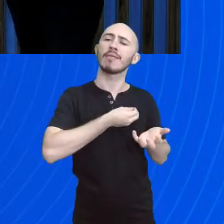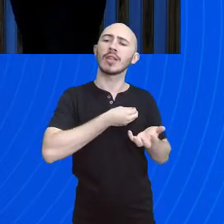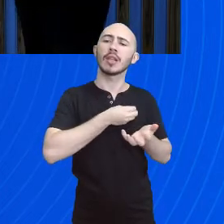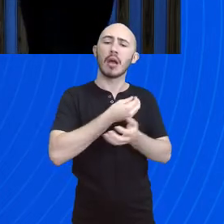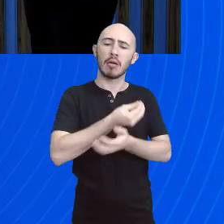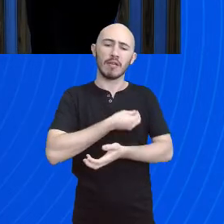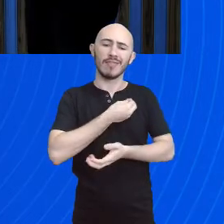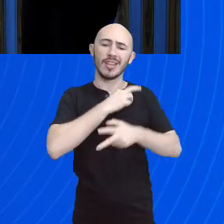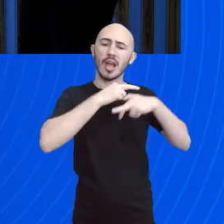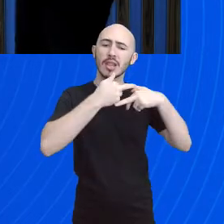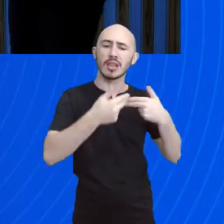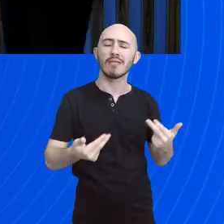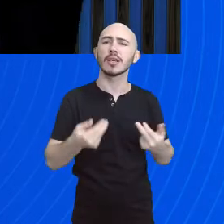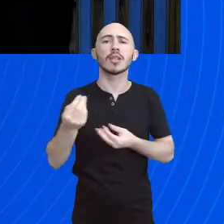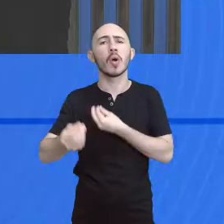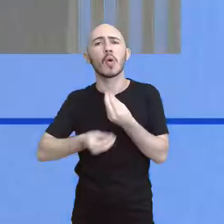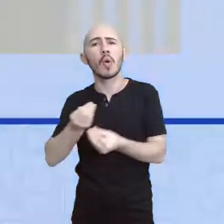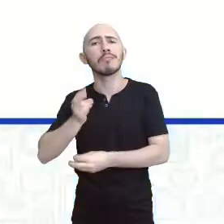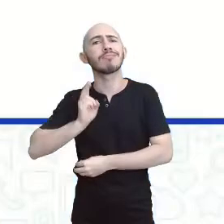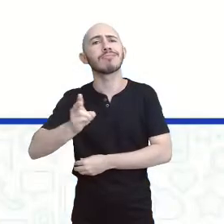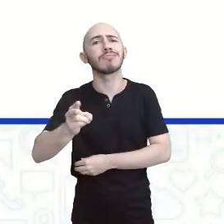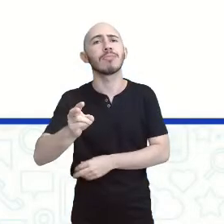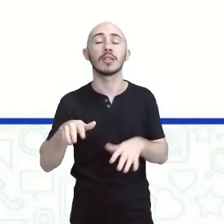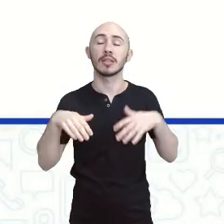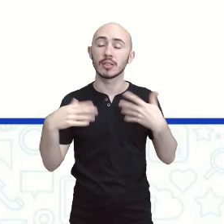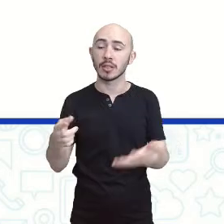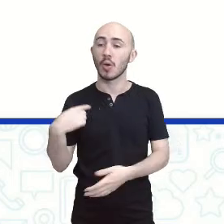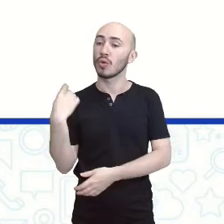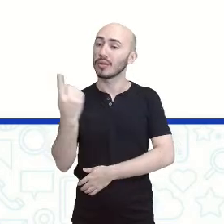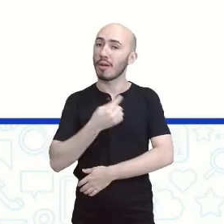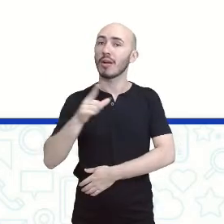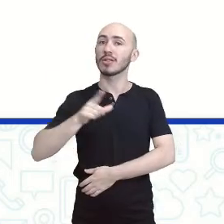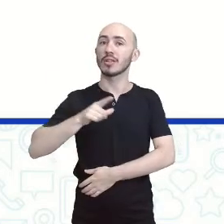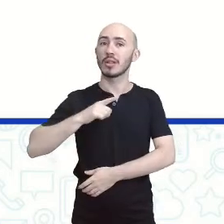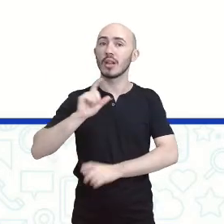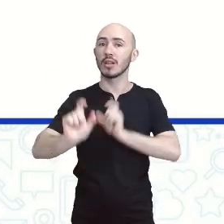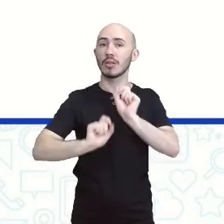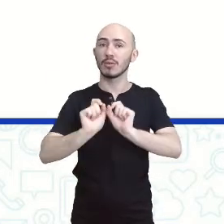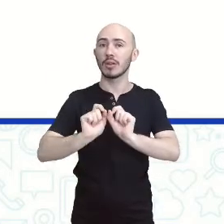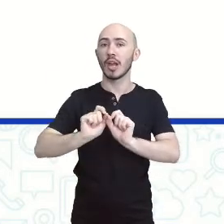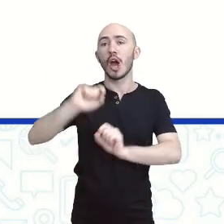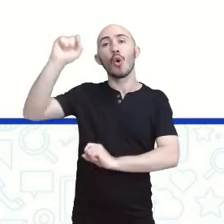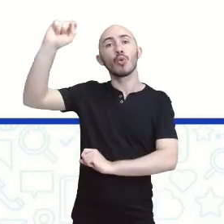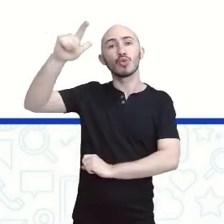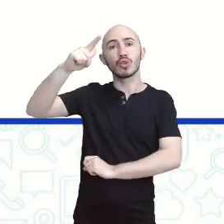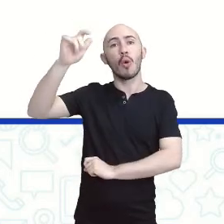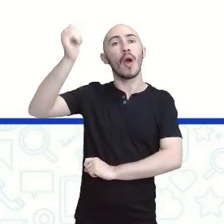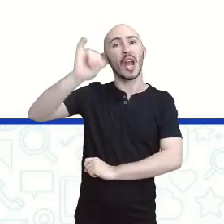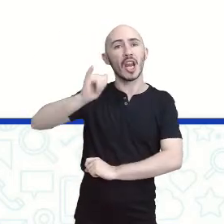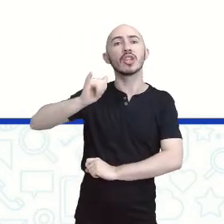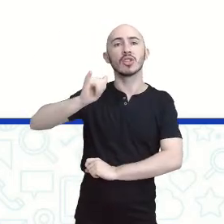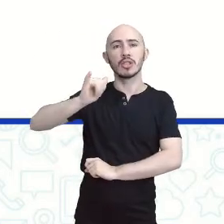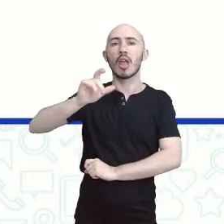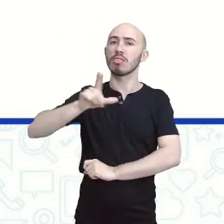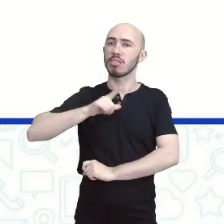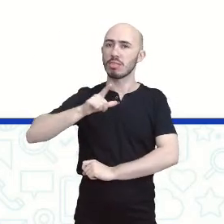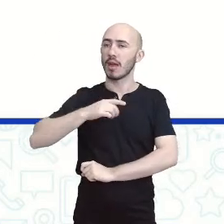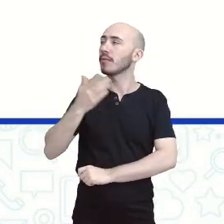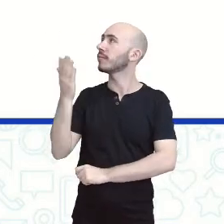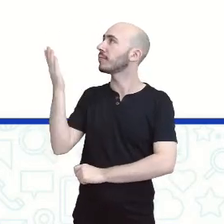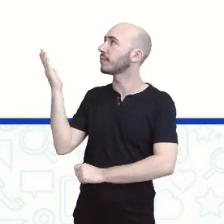biodiversidade? Porque, pessoal, a gente tem disponível aí a energia solar e está escrito aí no slide para vocês,